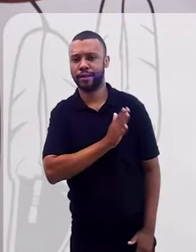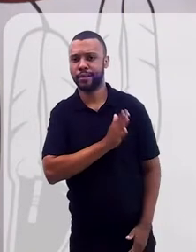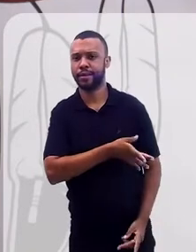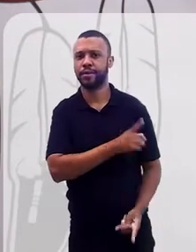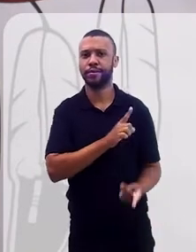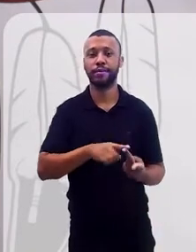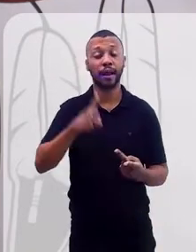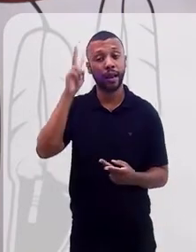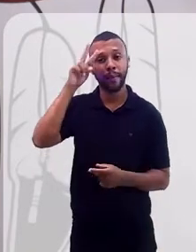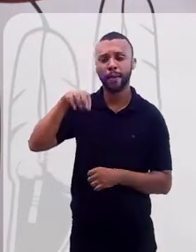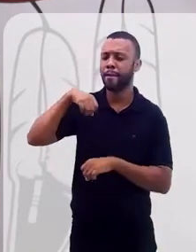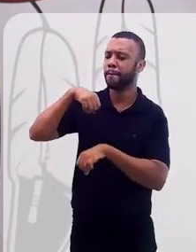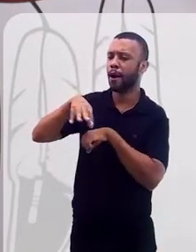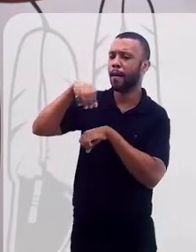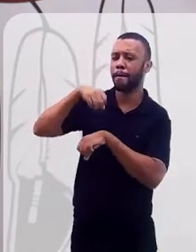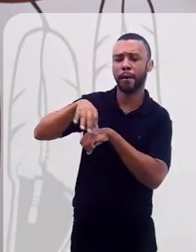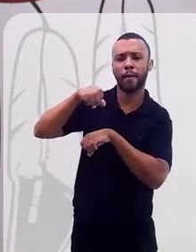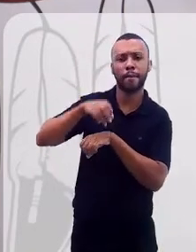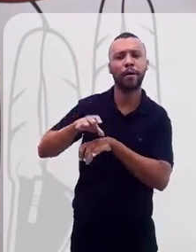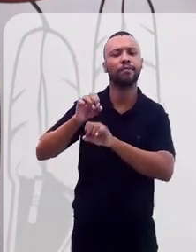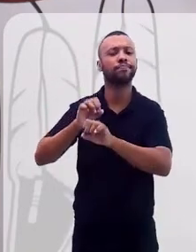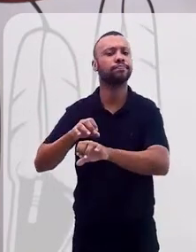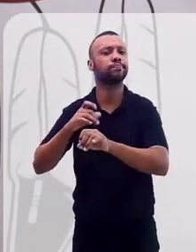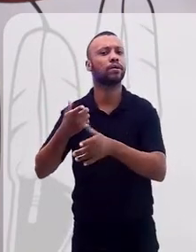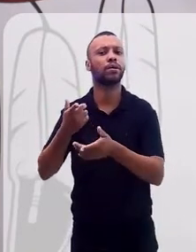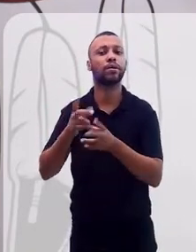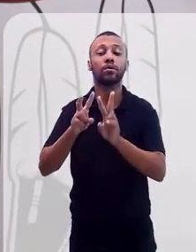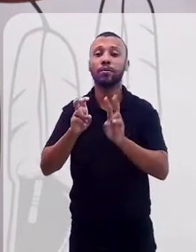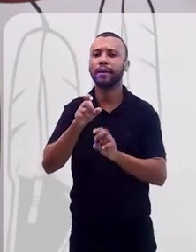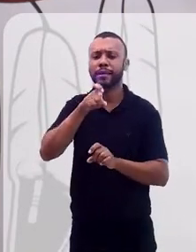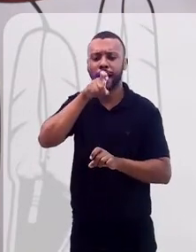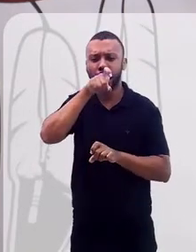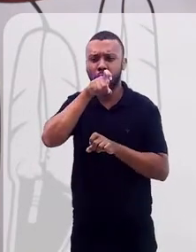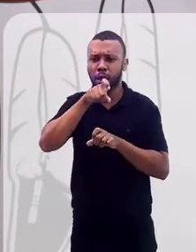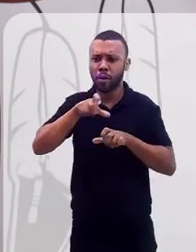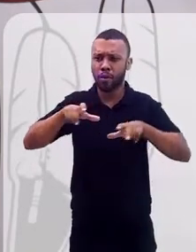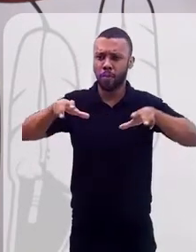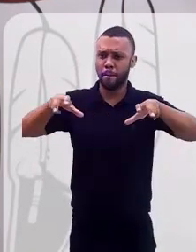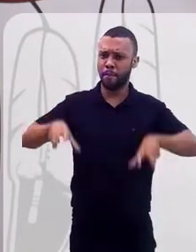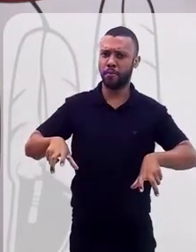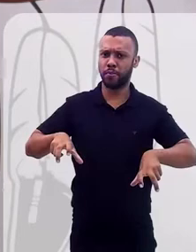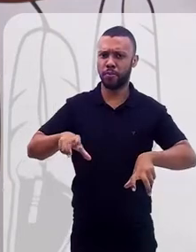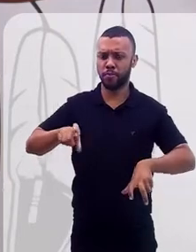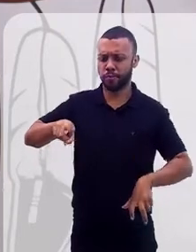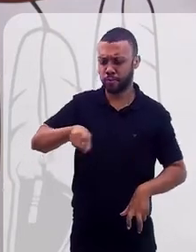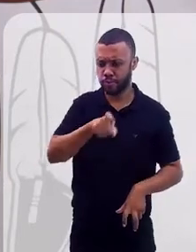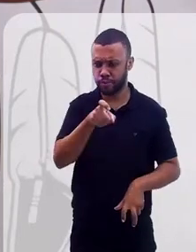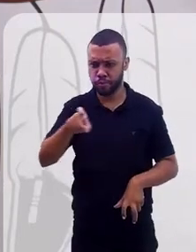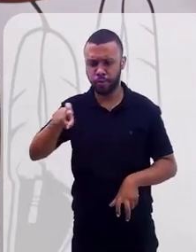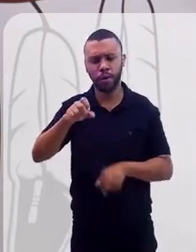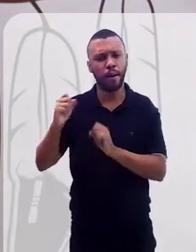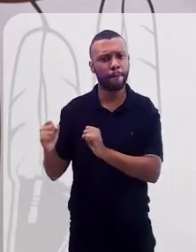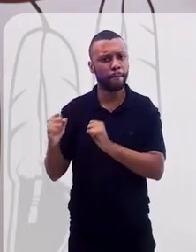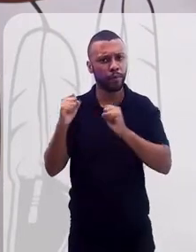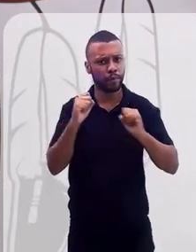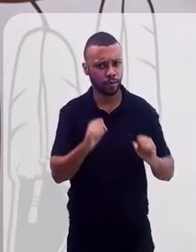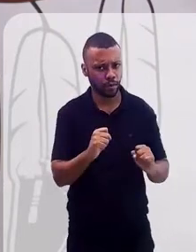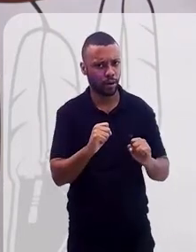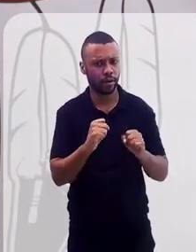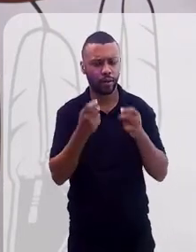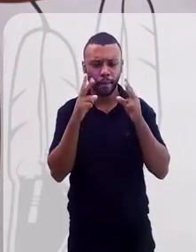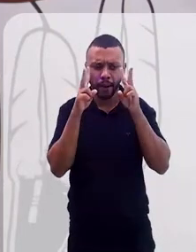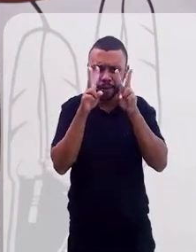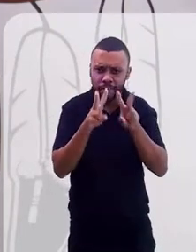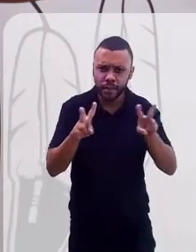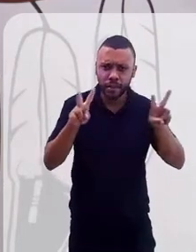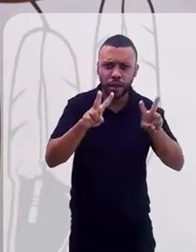através do meu coração, lembrar e passar alguns ensinamentos sobre essa águia tão maravilhosa e que é tão poderosa,